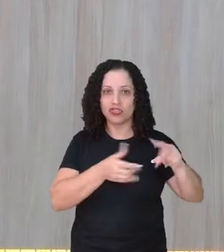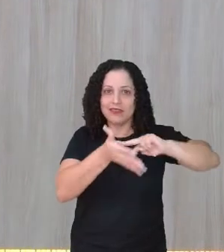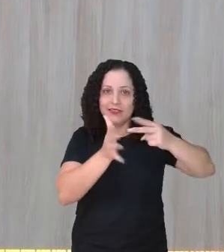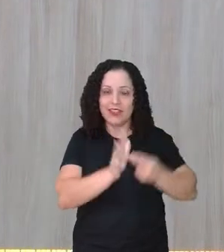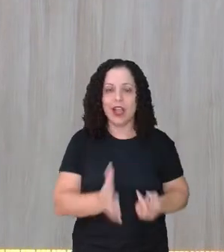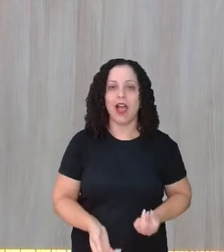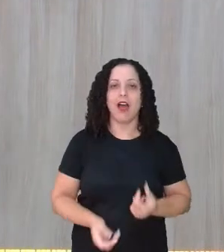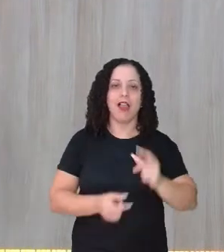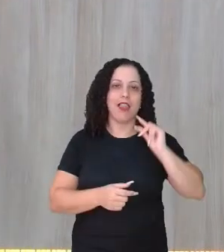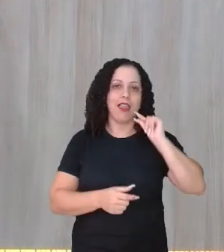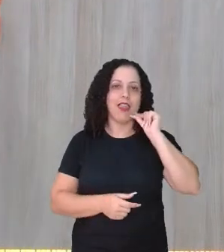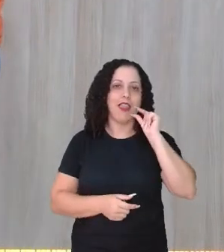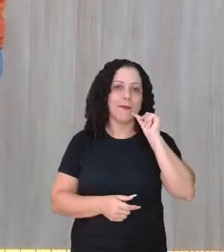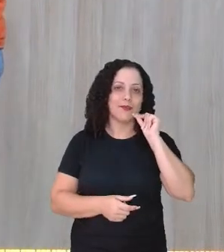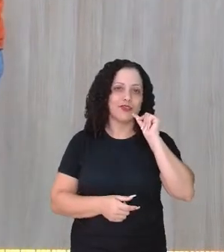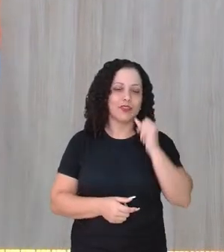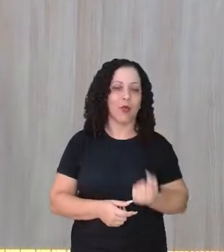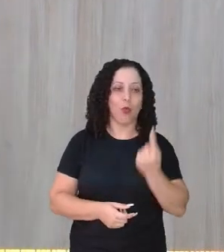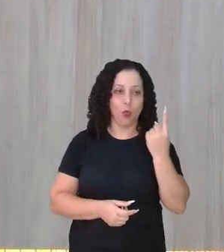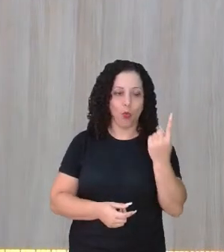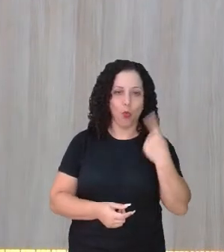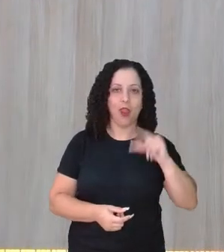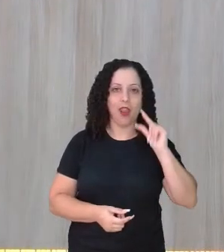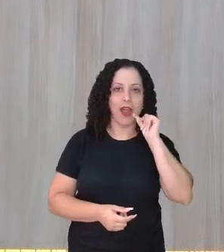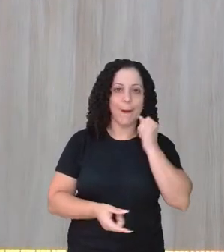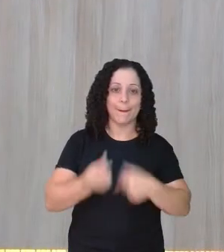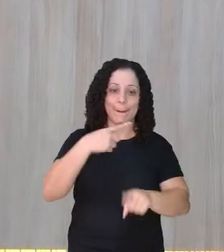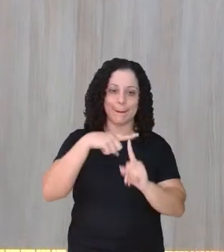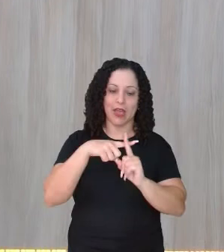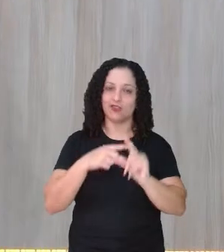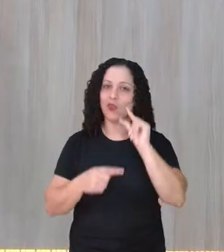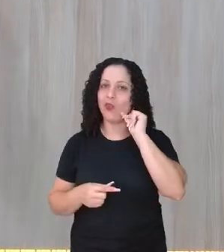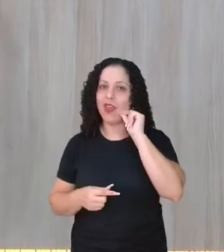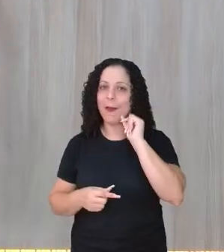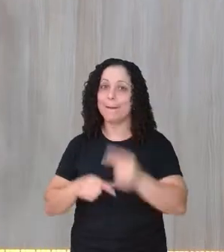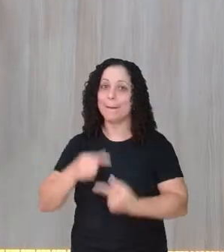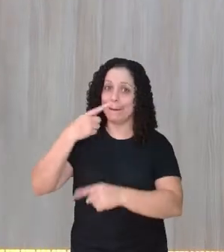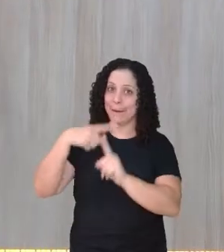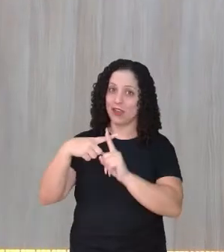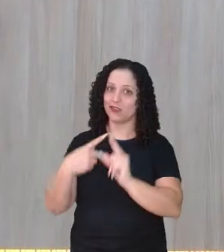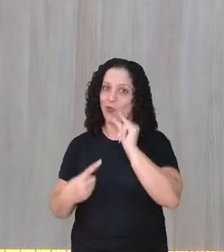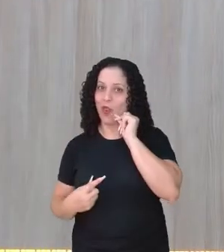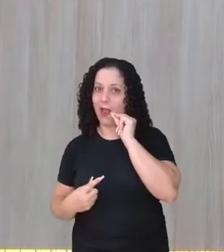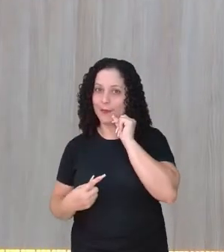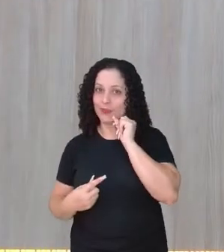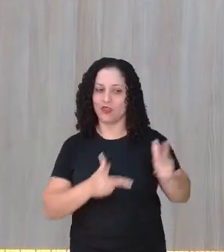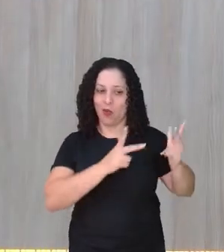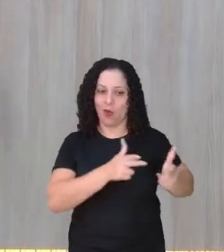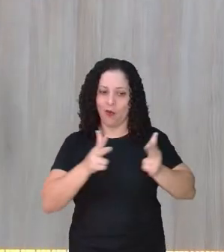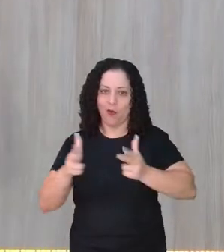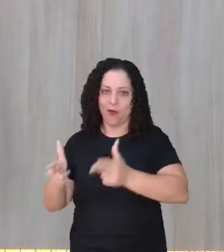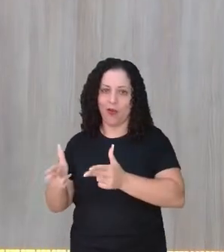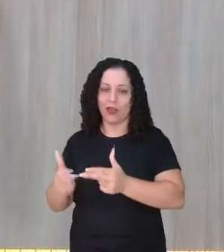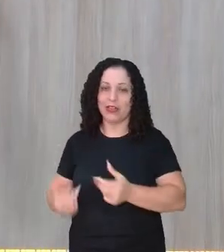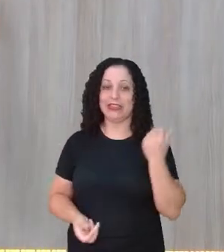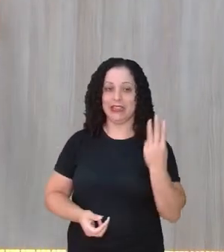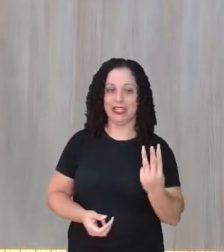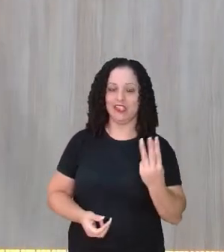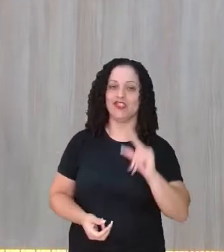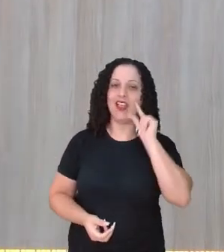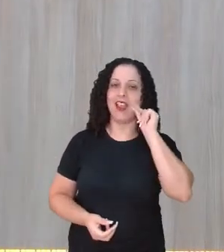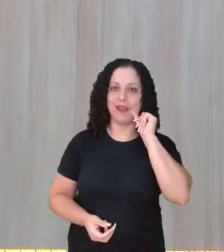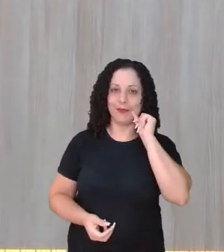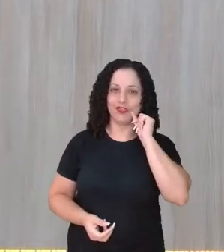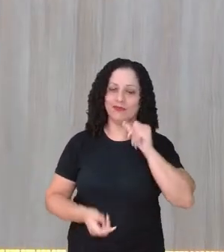um lápis mais outro lápis igual mais outro lápis igual. Então, eu tenho aí 3